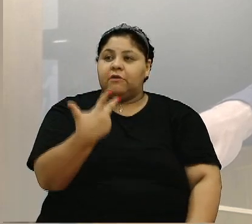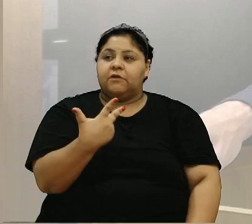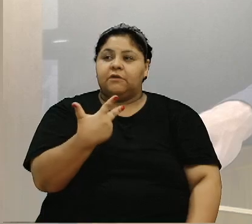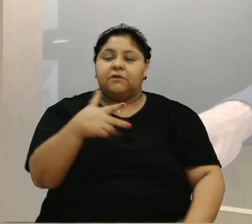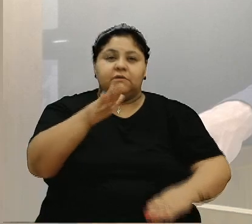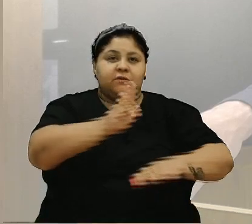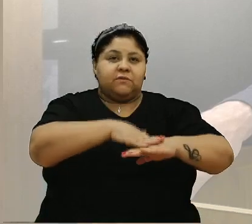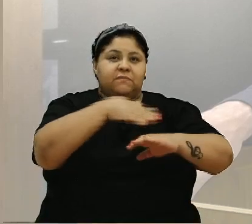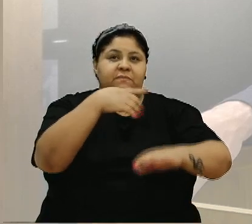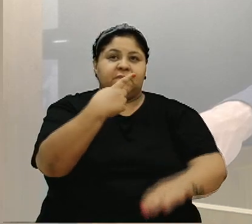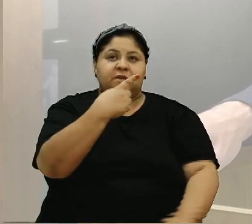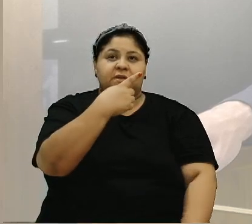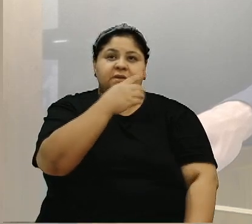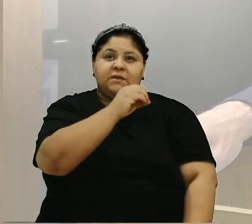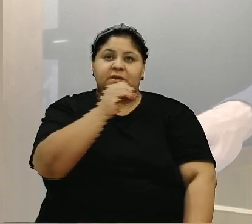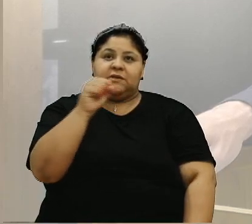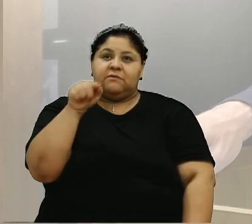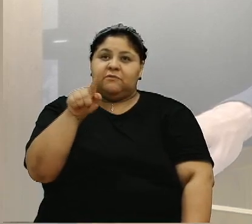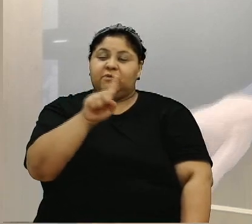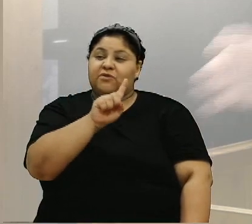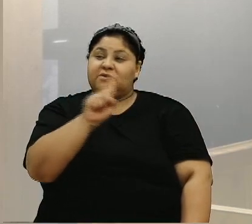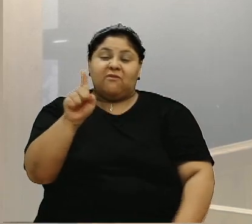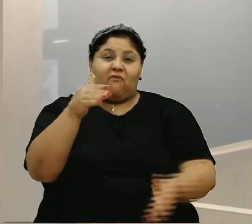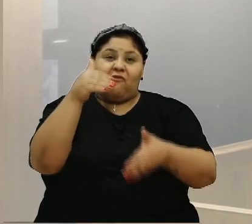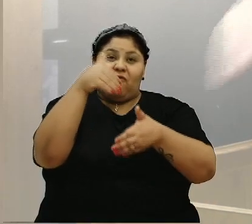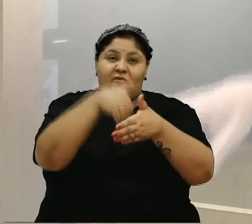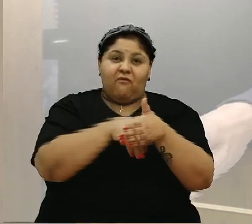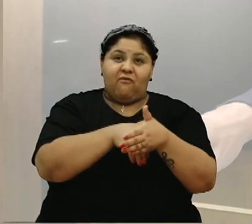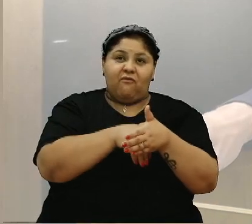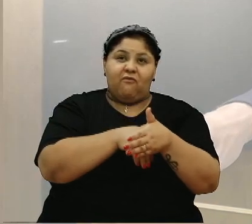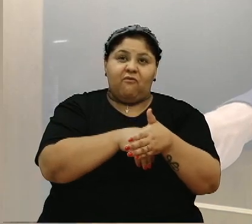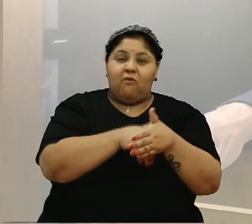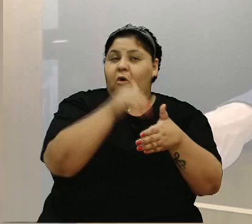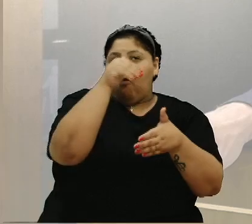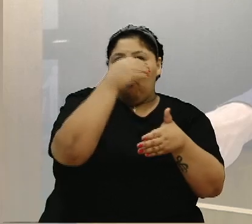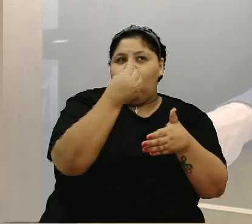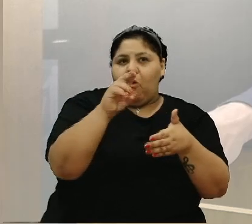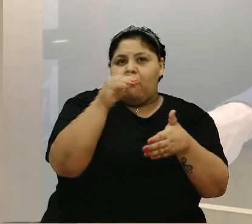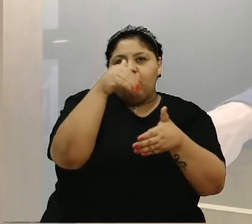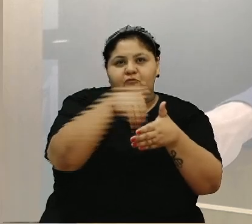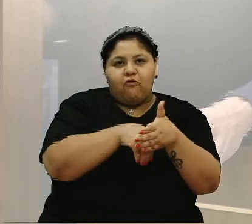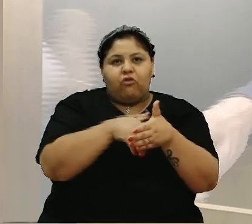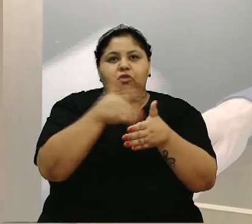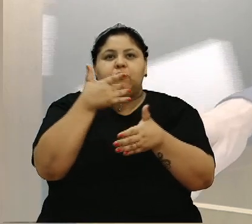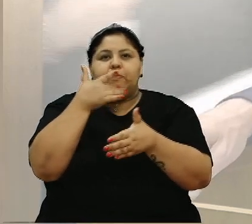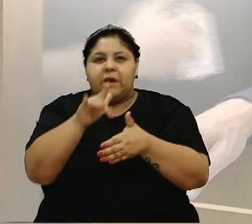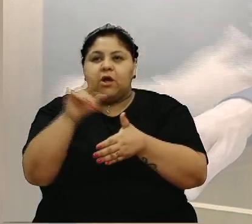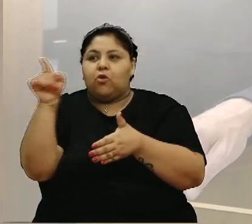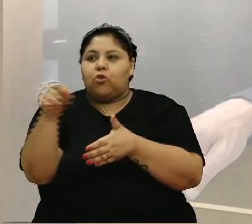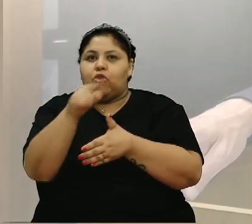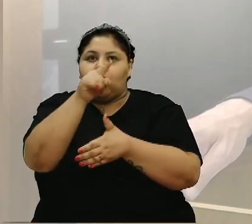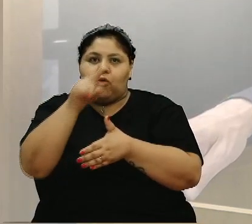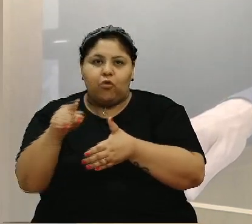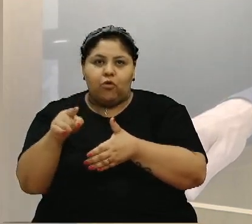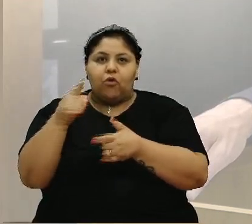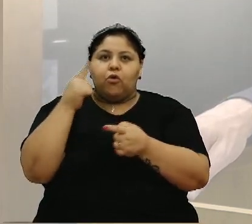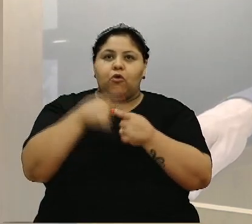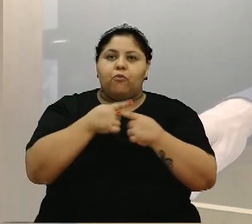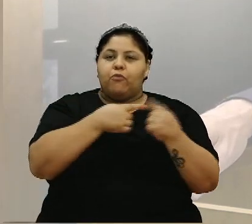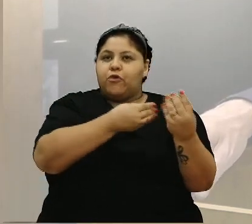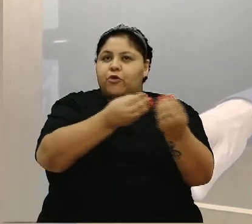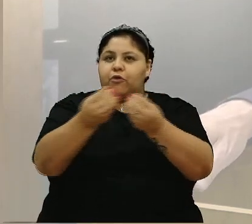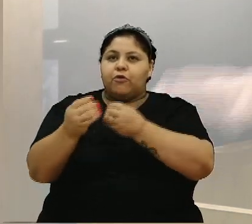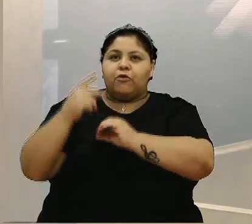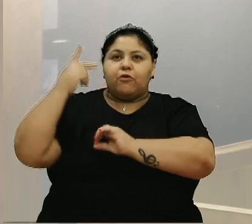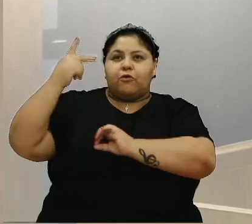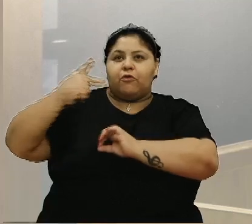de 100 mil pessoas deixam de votar, ou votam branco, nulo, são pessoas que, devido a anos e anos, os